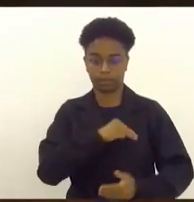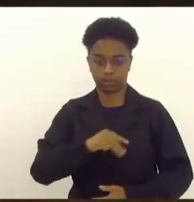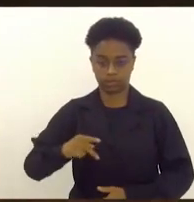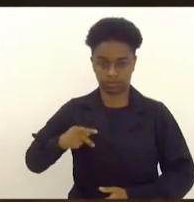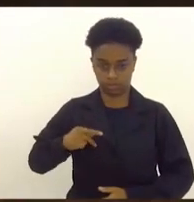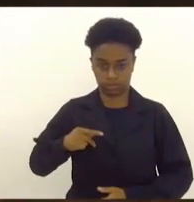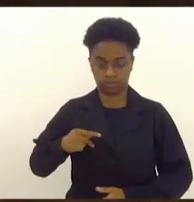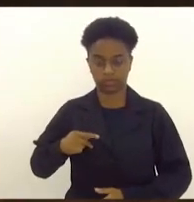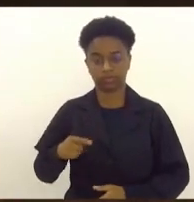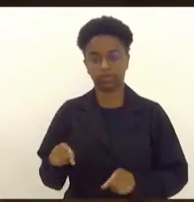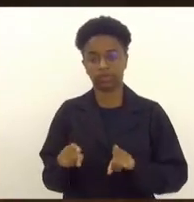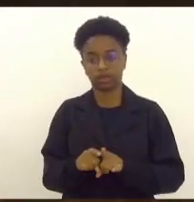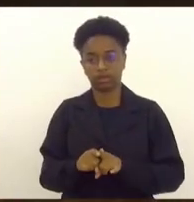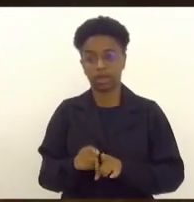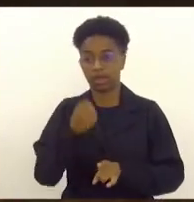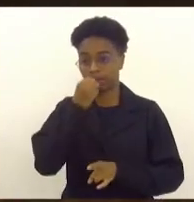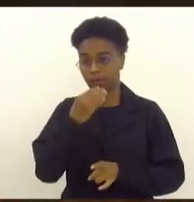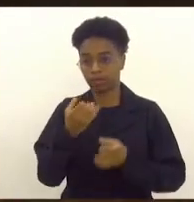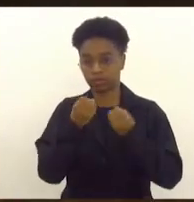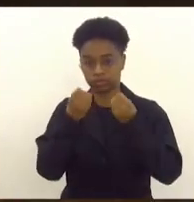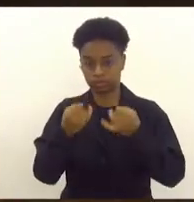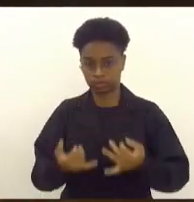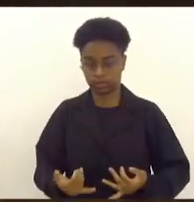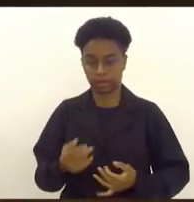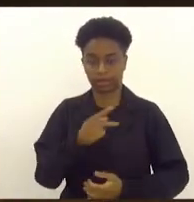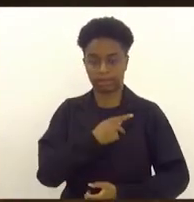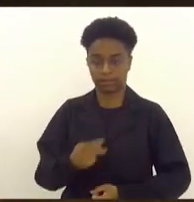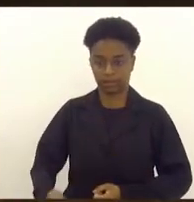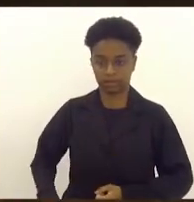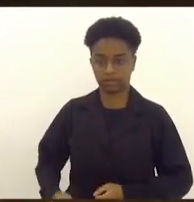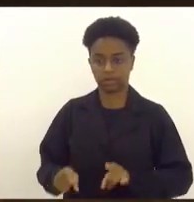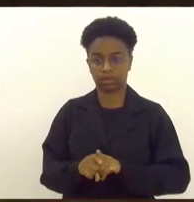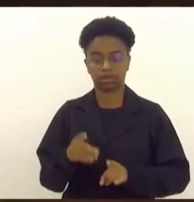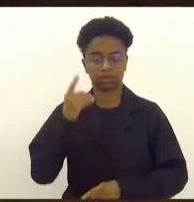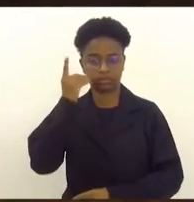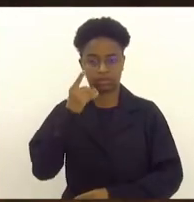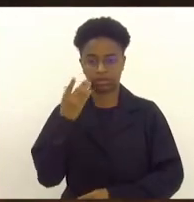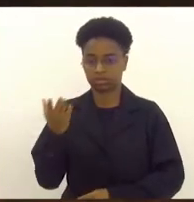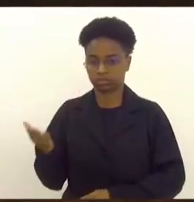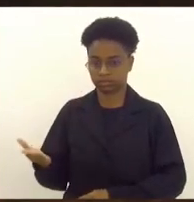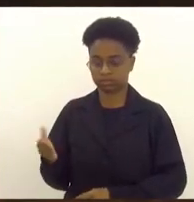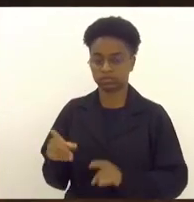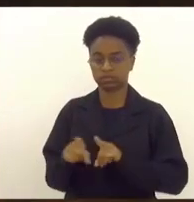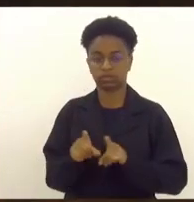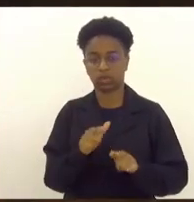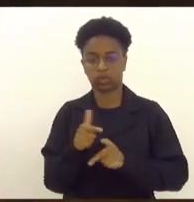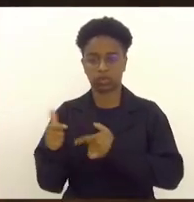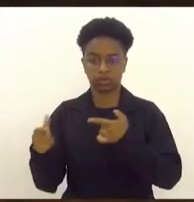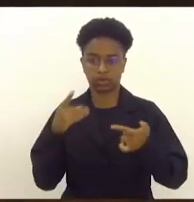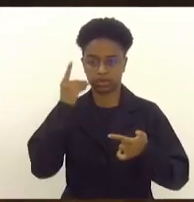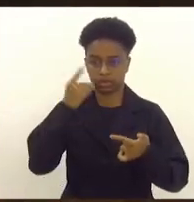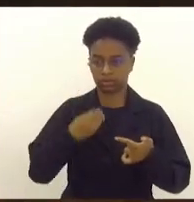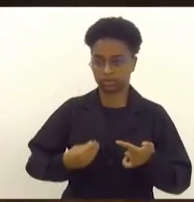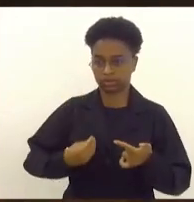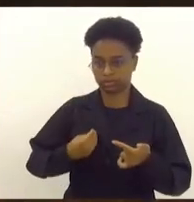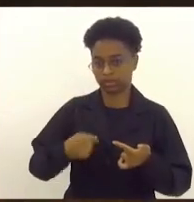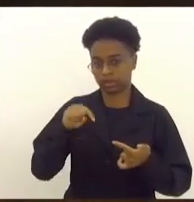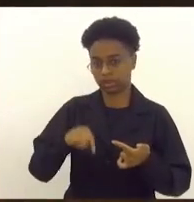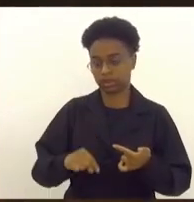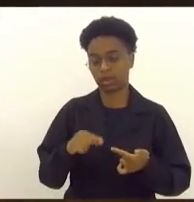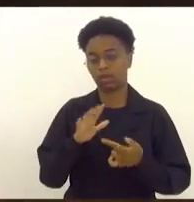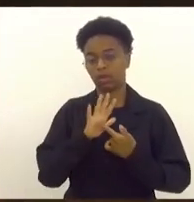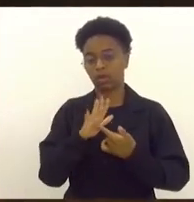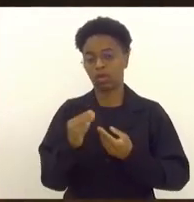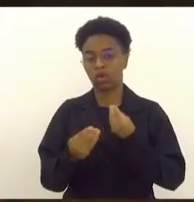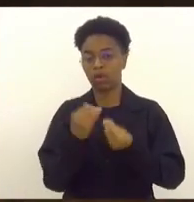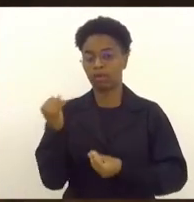e Federal E aí é bom deixar claro Presidente Deputado Rodrigo Amorim de mais deputados aqui presente ação